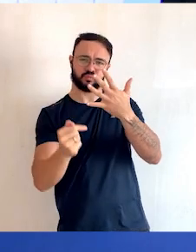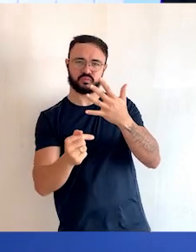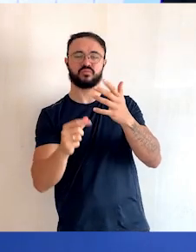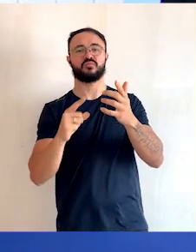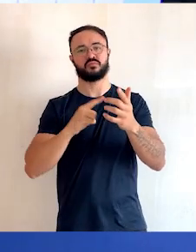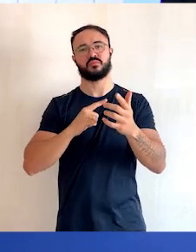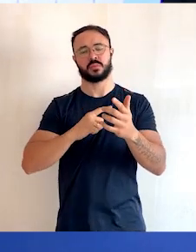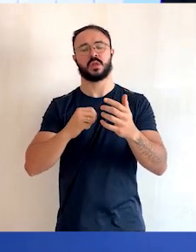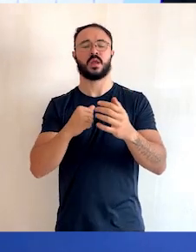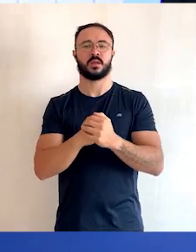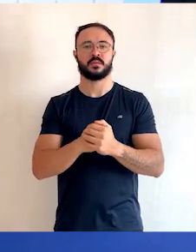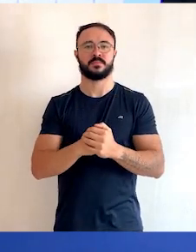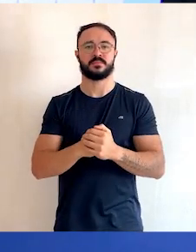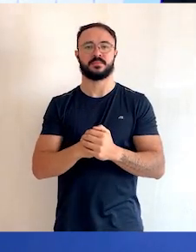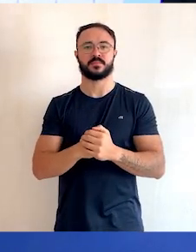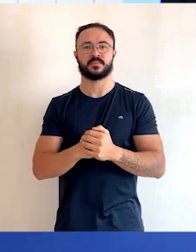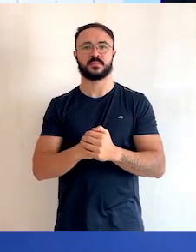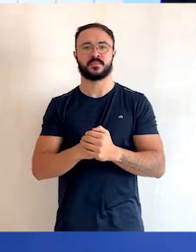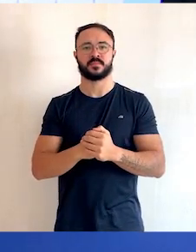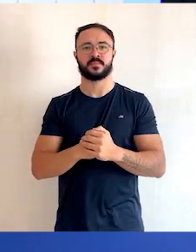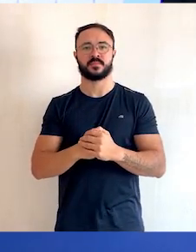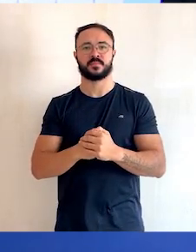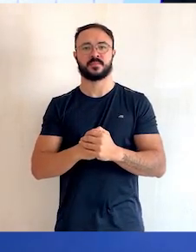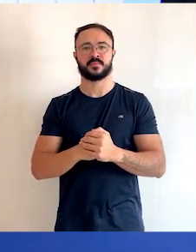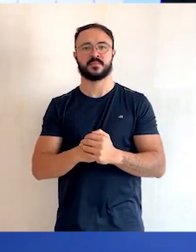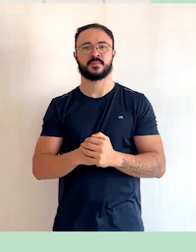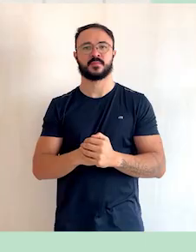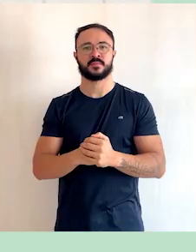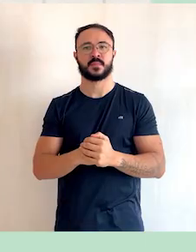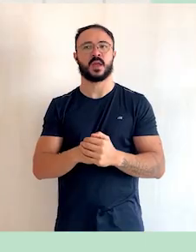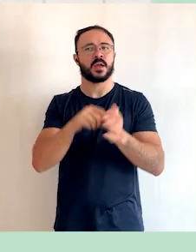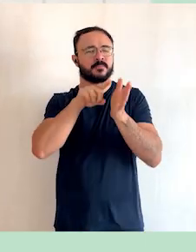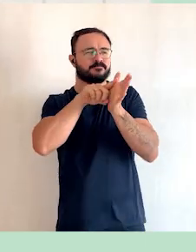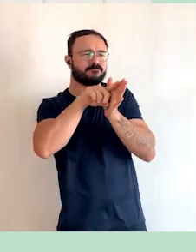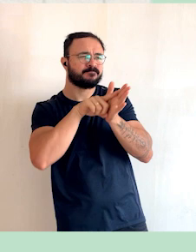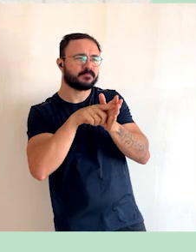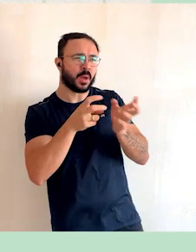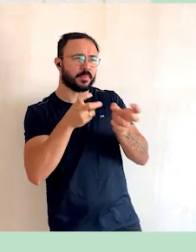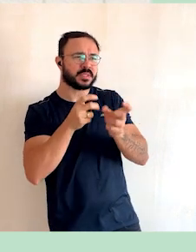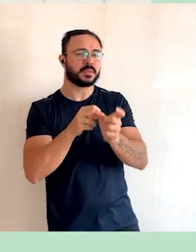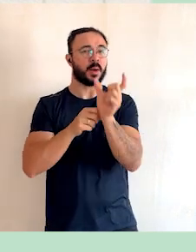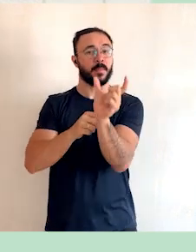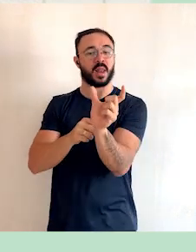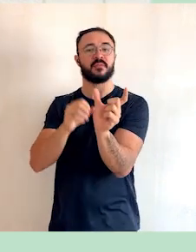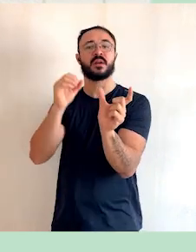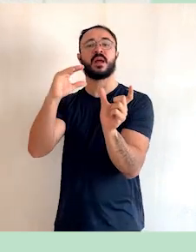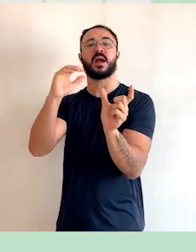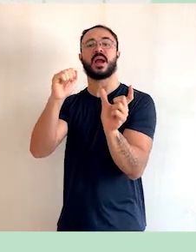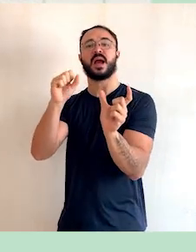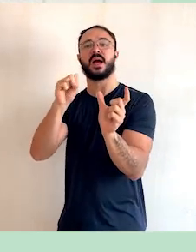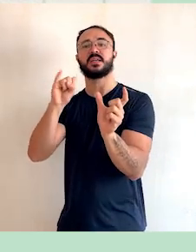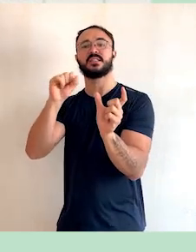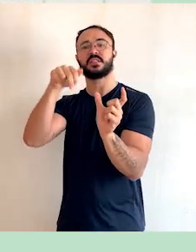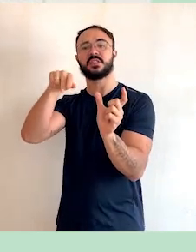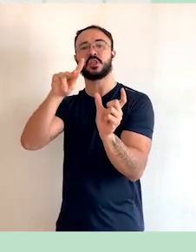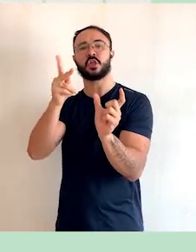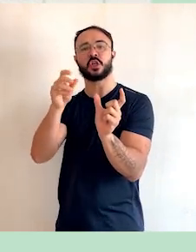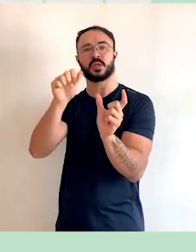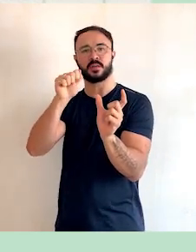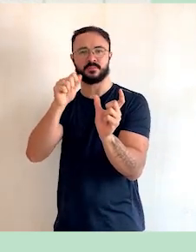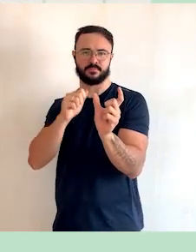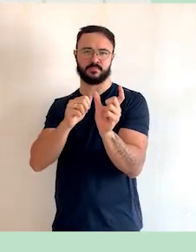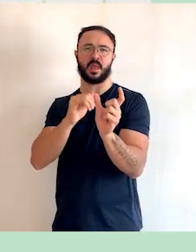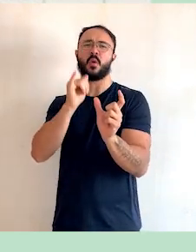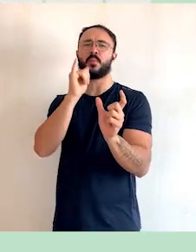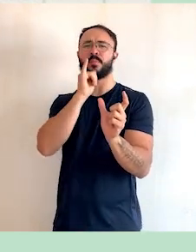radical, afixo, tema e vogal temática. Analisando a palavra casinha, podemos compreender melhor o que são os